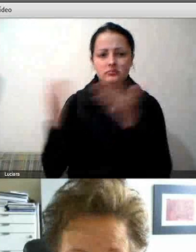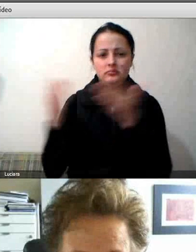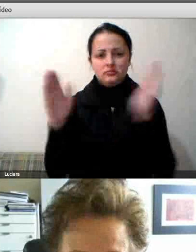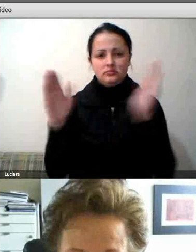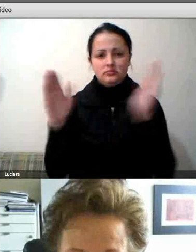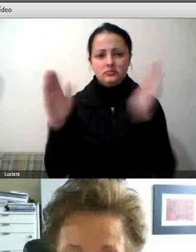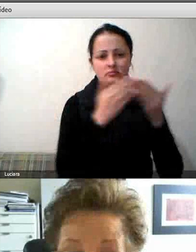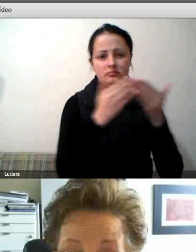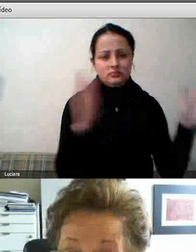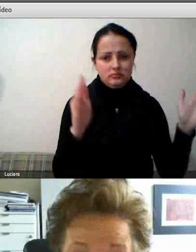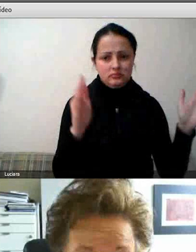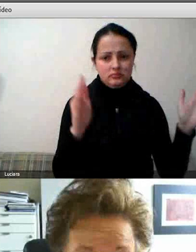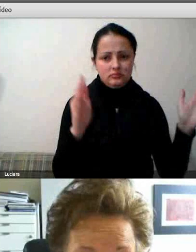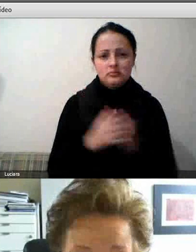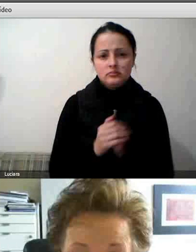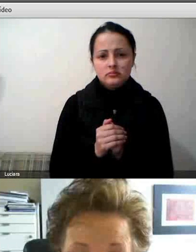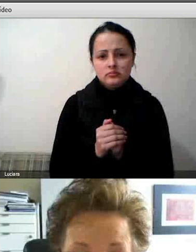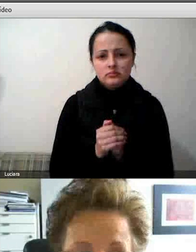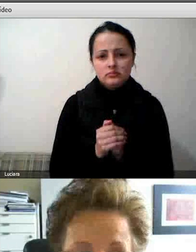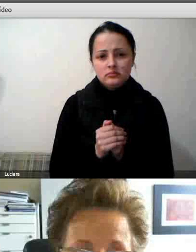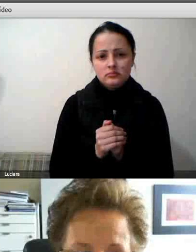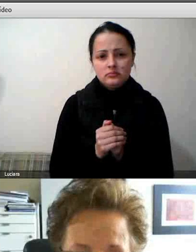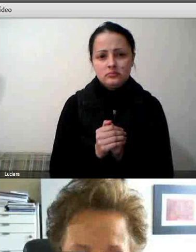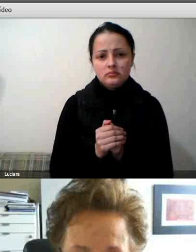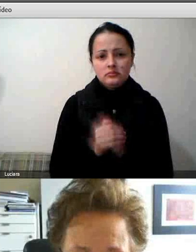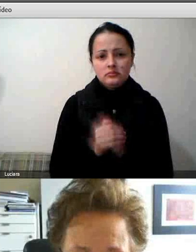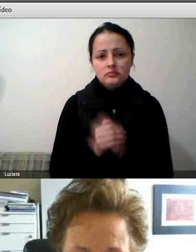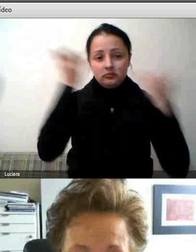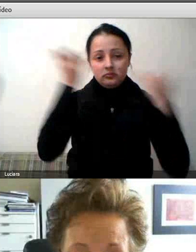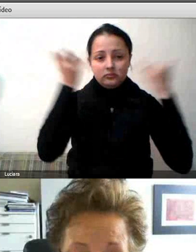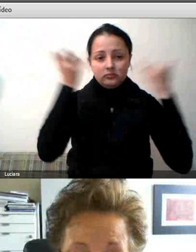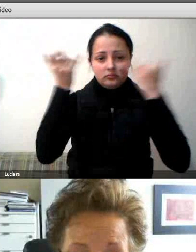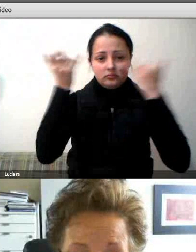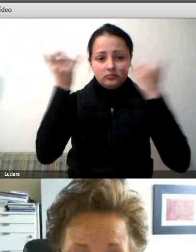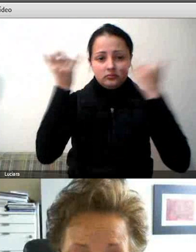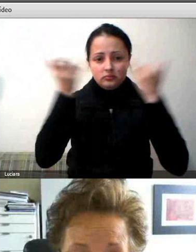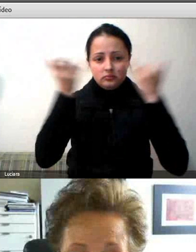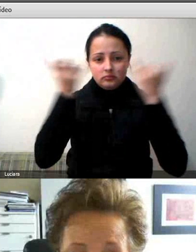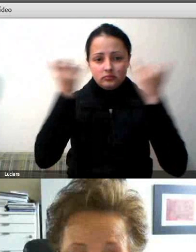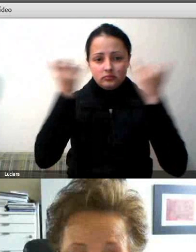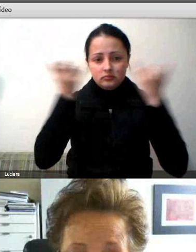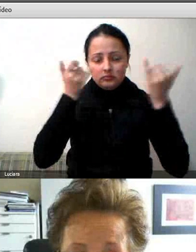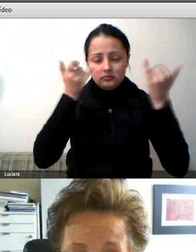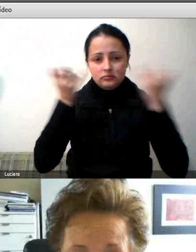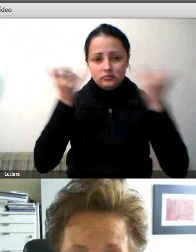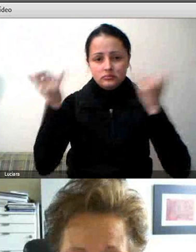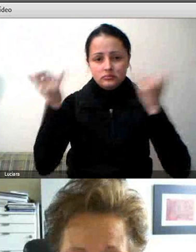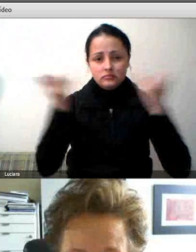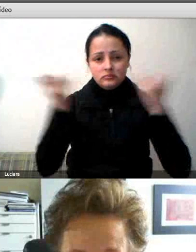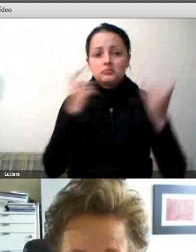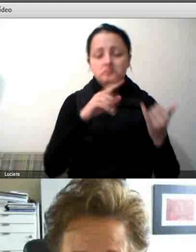desconhecida e nós não sabemos estimular o seu funcionamento. Agora, além disso, a